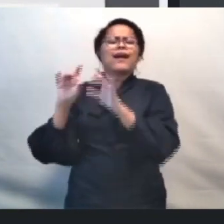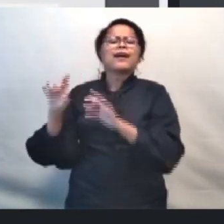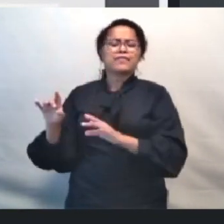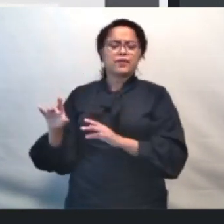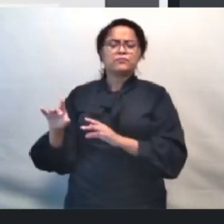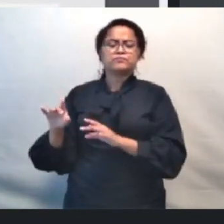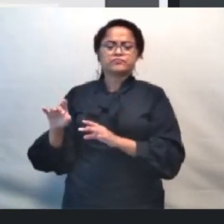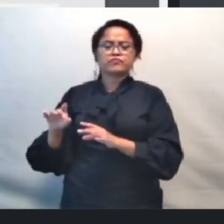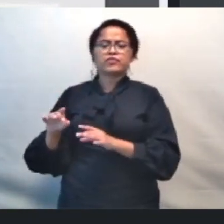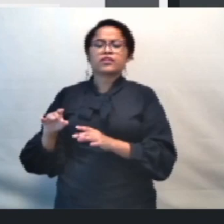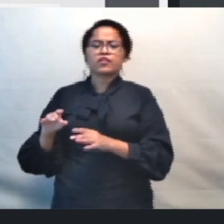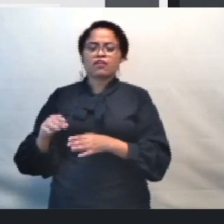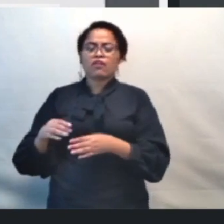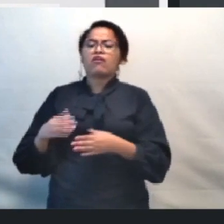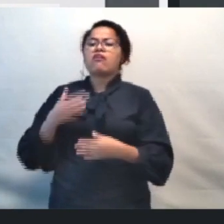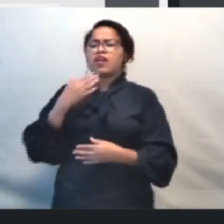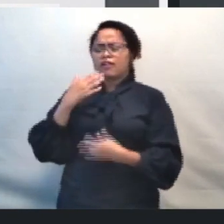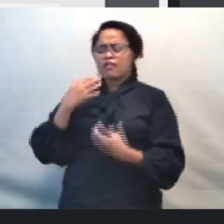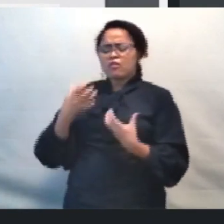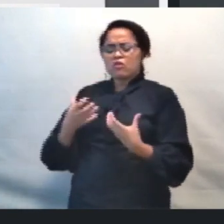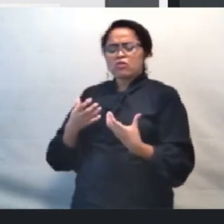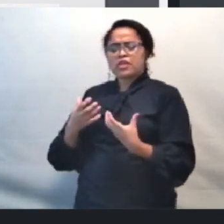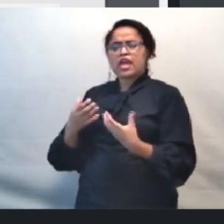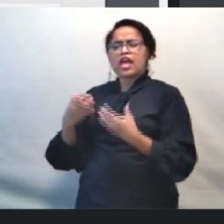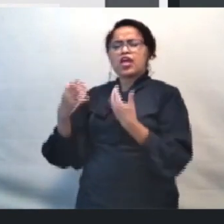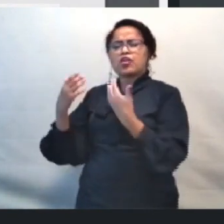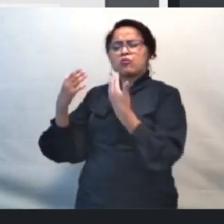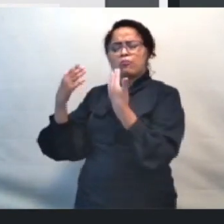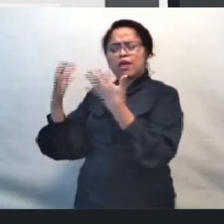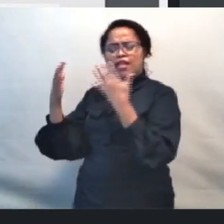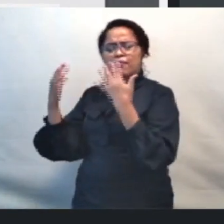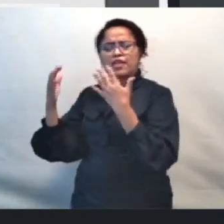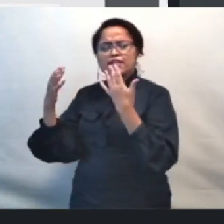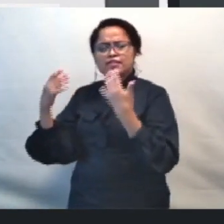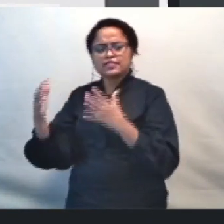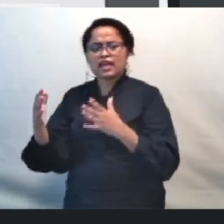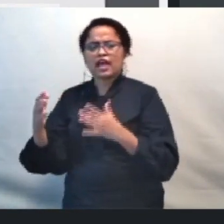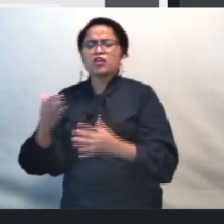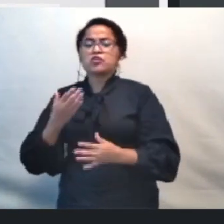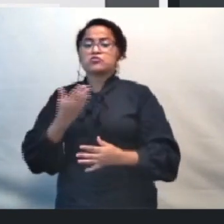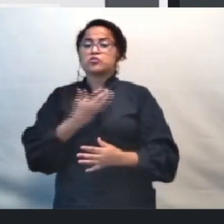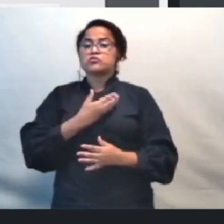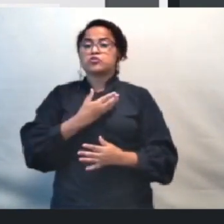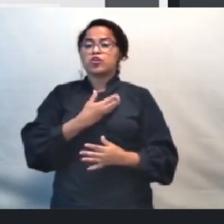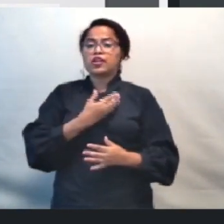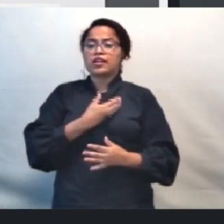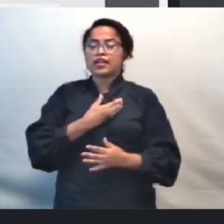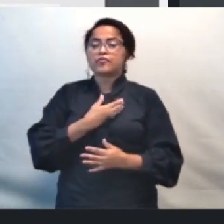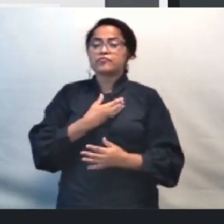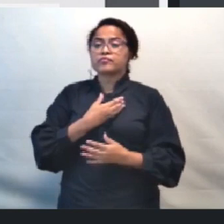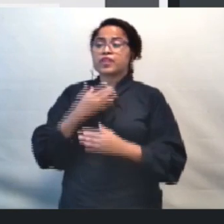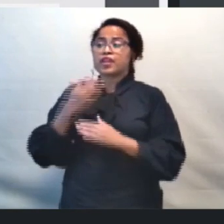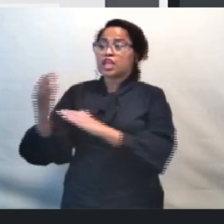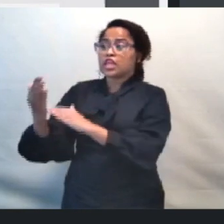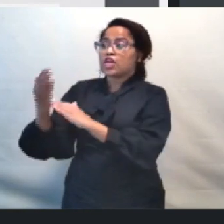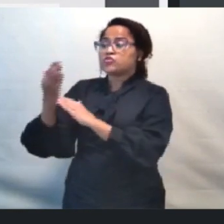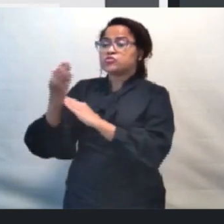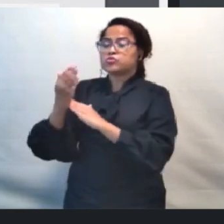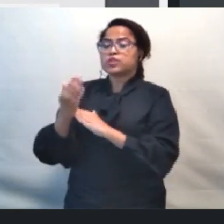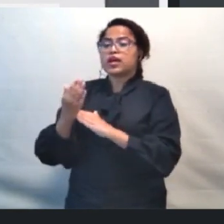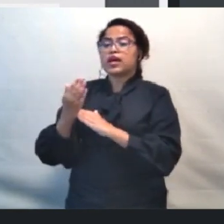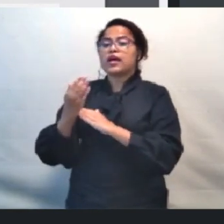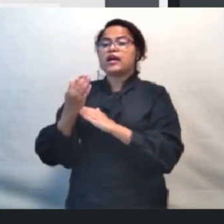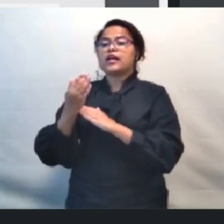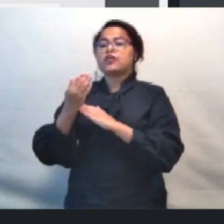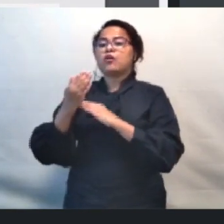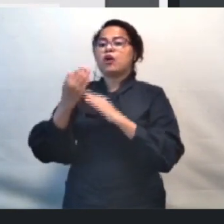meus colegas que, em conjunto, ajudaram a economizar e a devolver os recursos para a Prefeitura de Belo